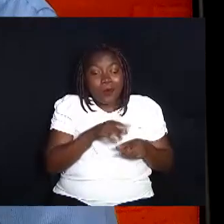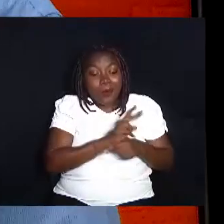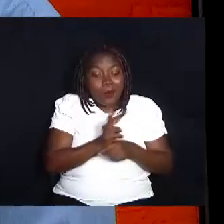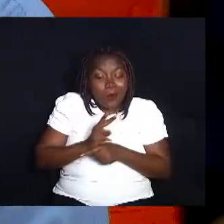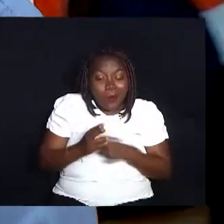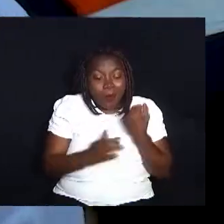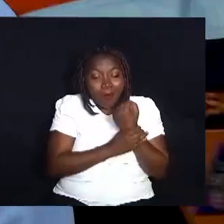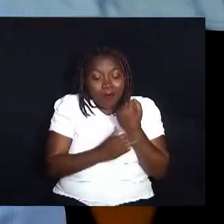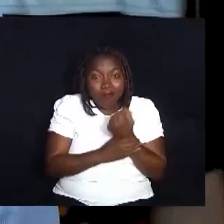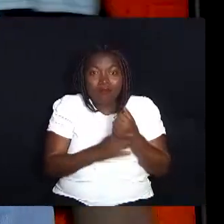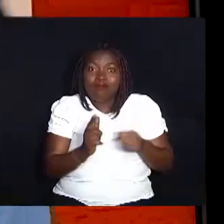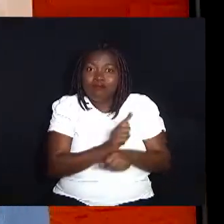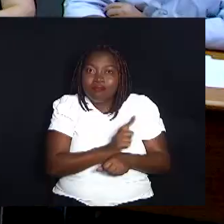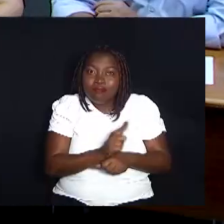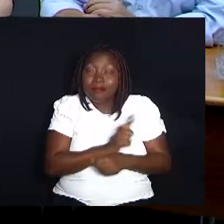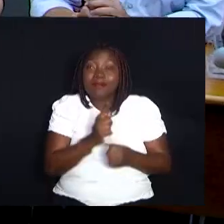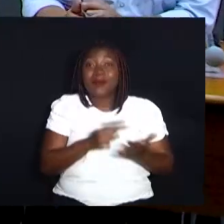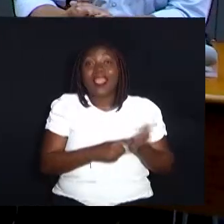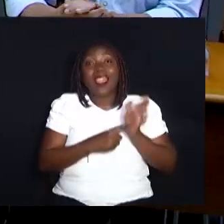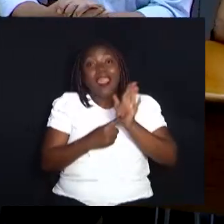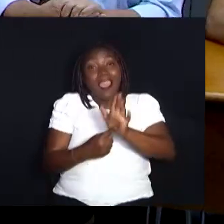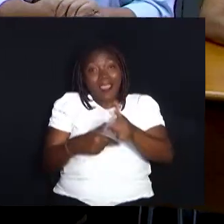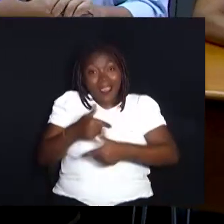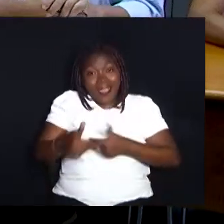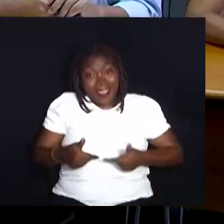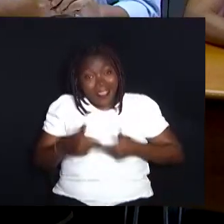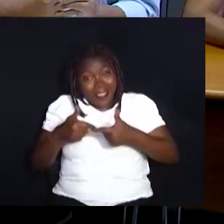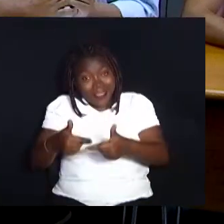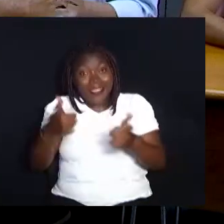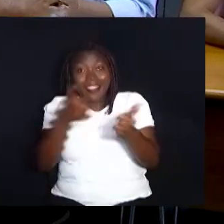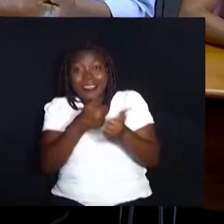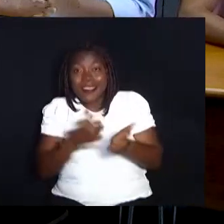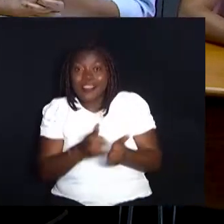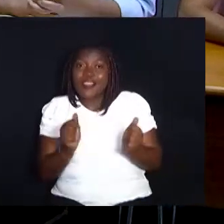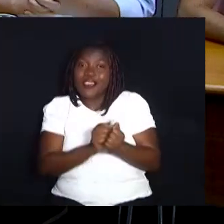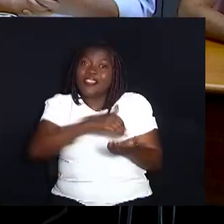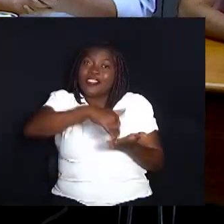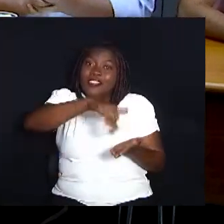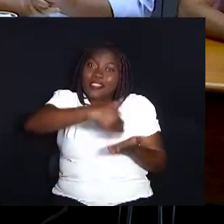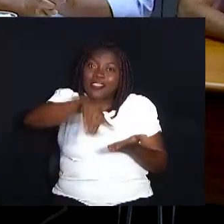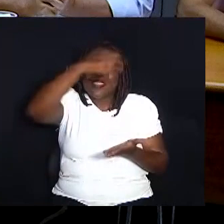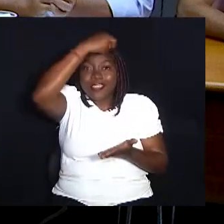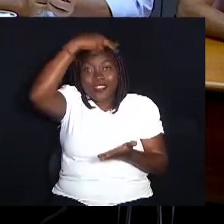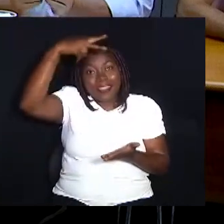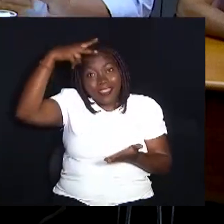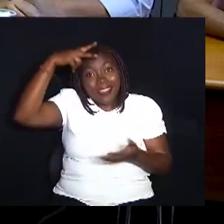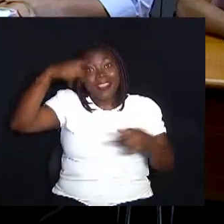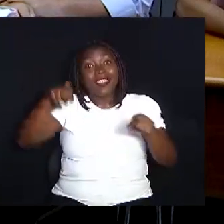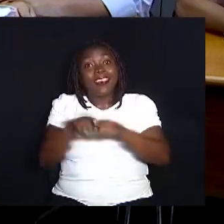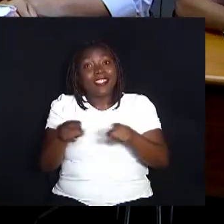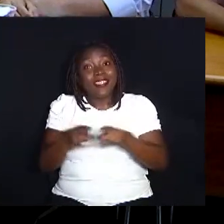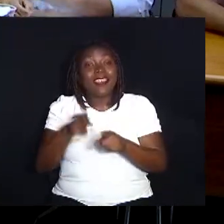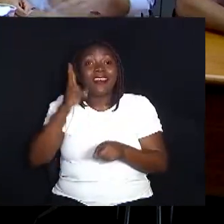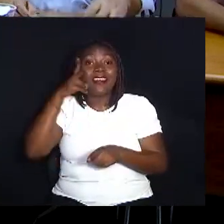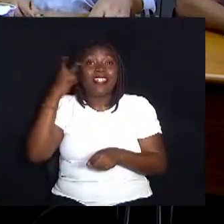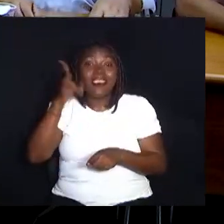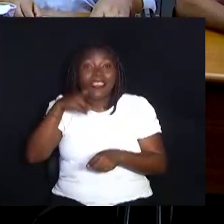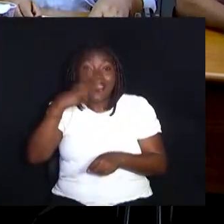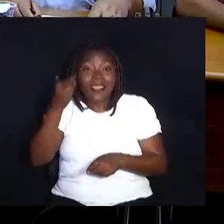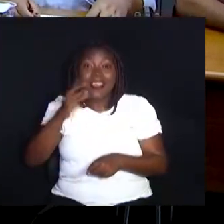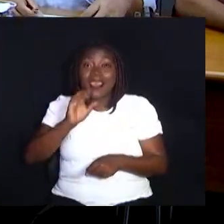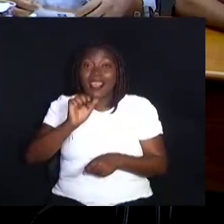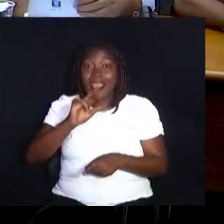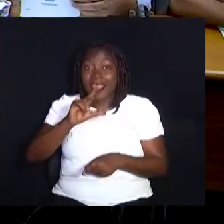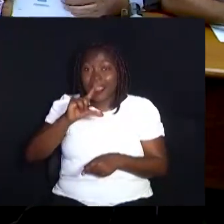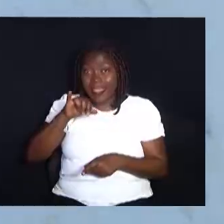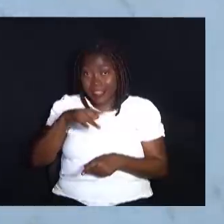desastres da operação a apresentação das ações foi acompanhada por secretários municipais e também pelos